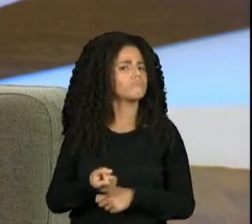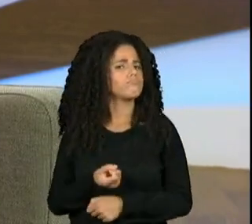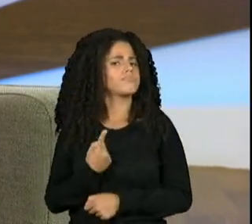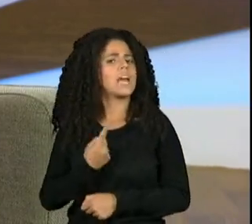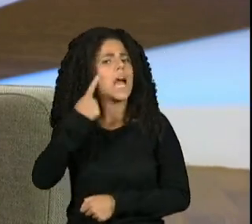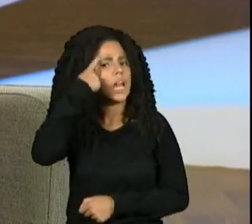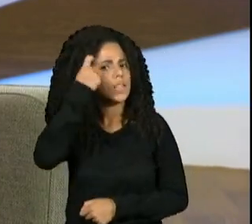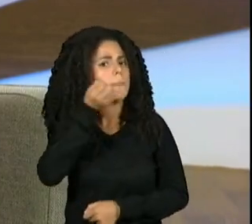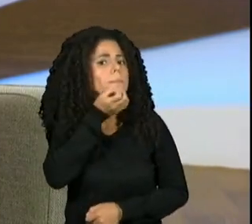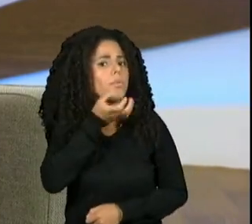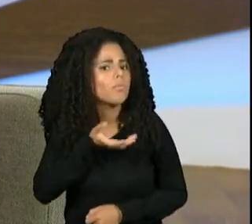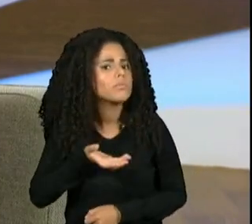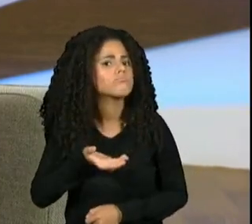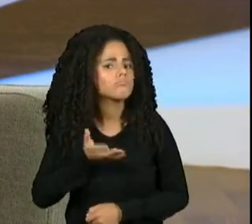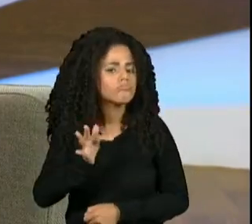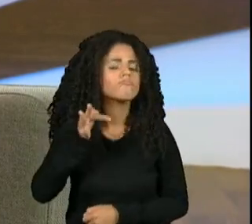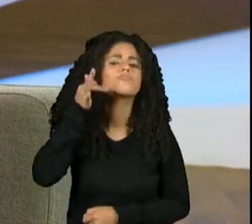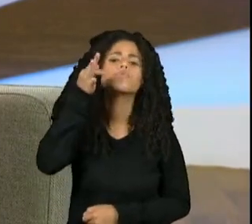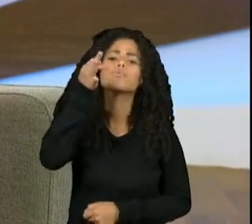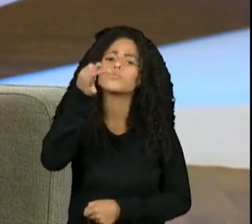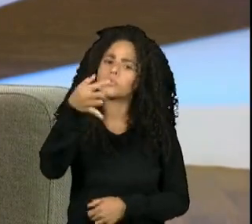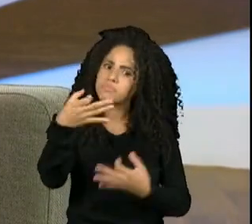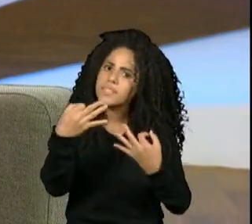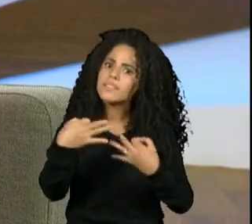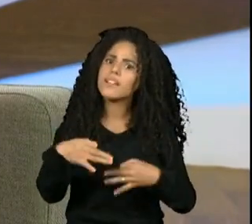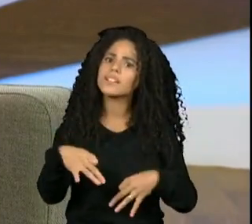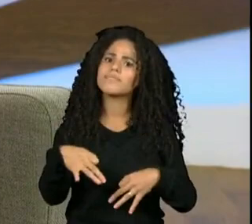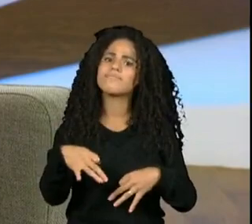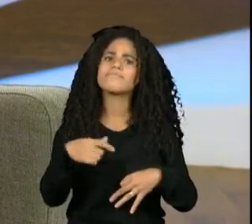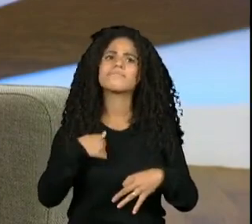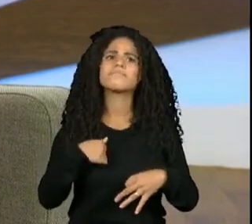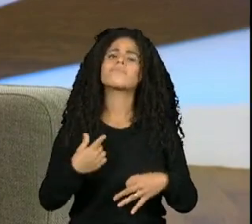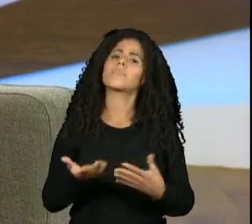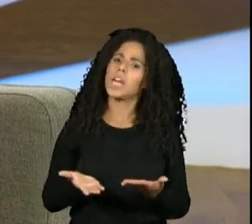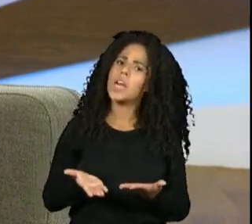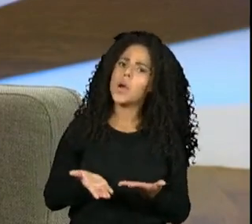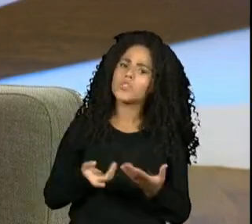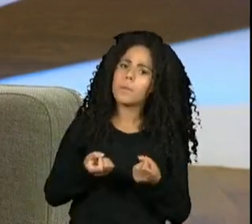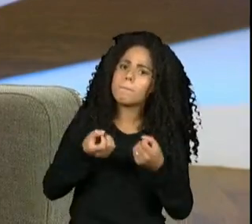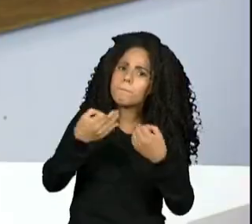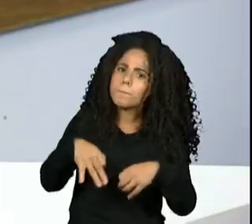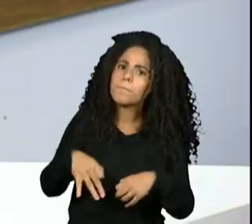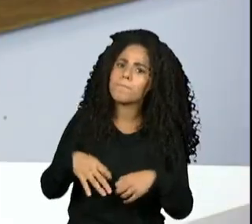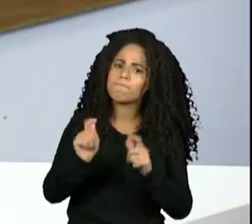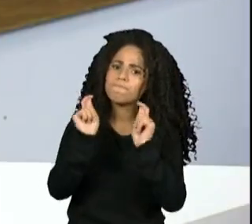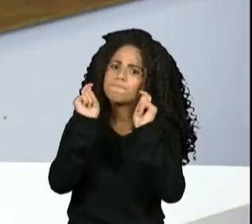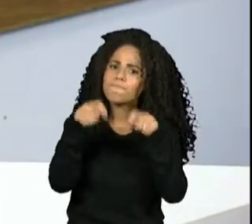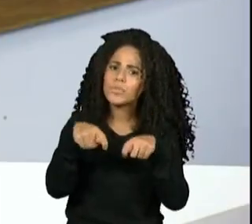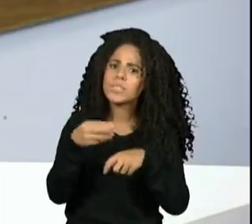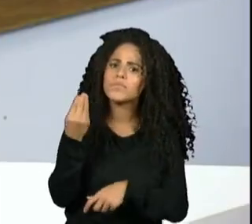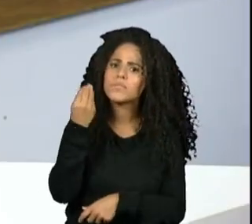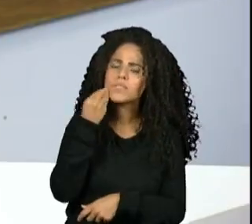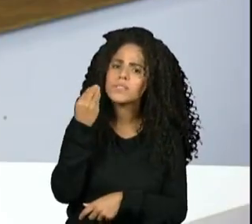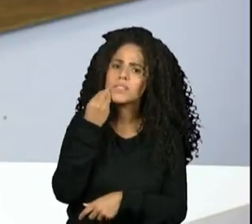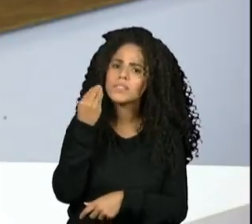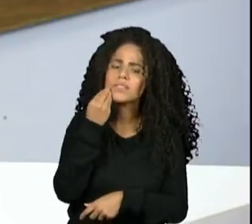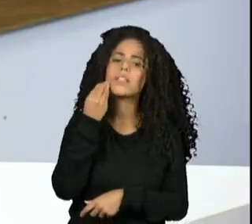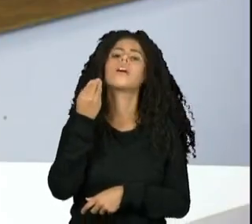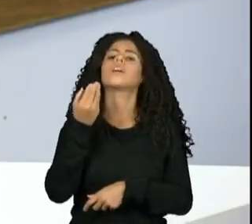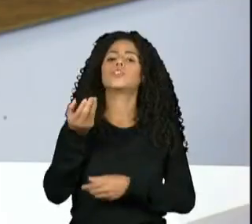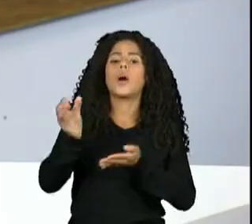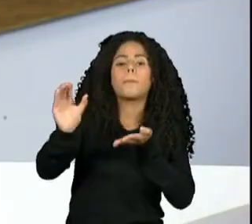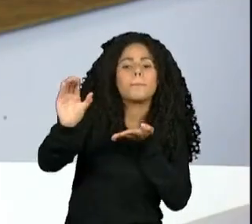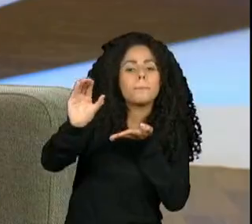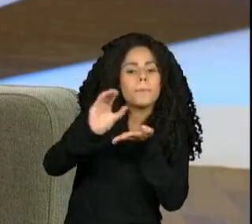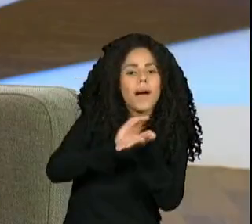ideia é muito promissora. E nós achamos que valia a pena testar. Recebemos, na época,